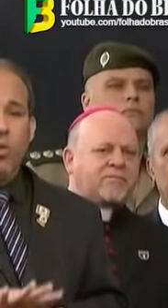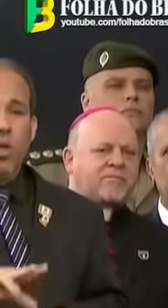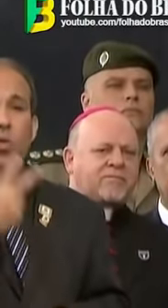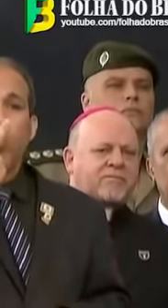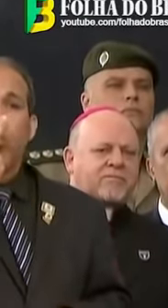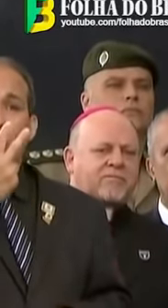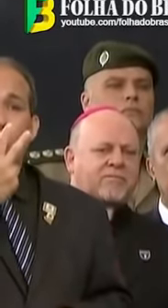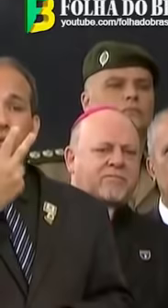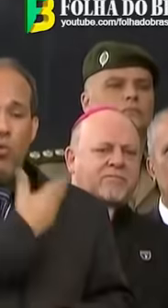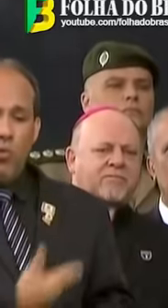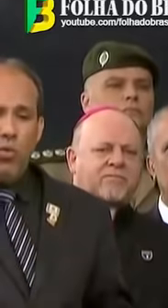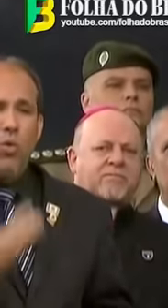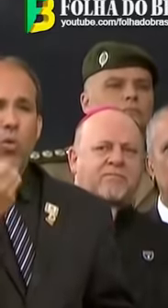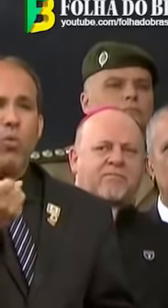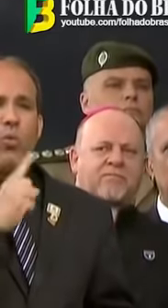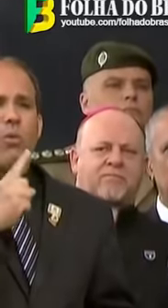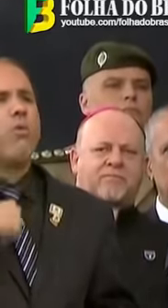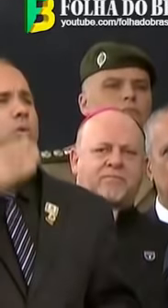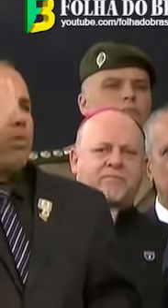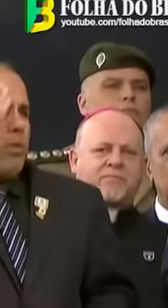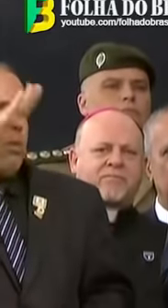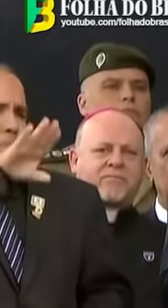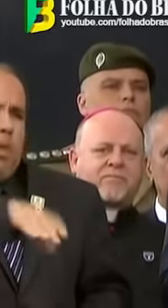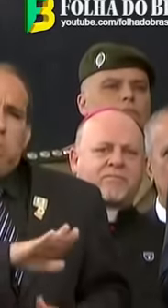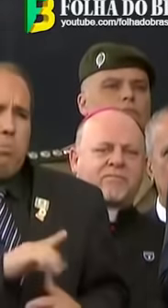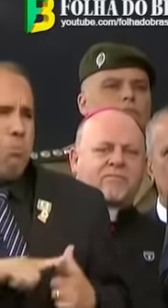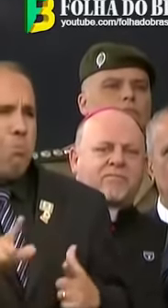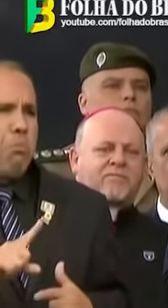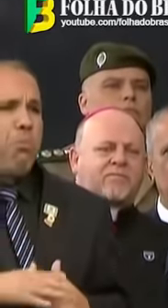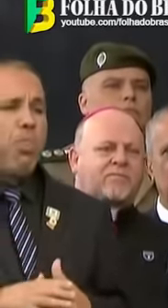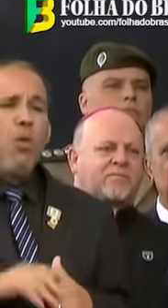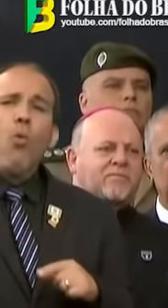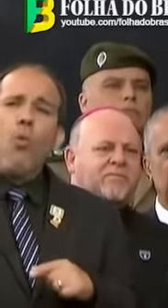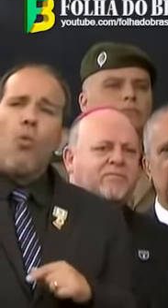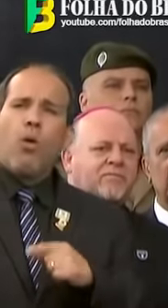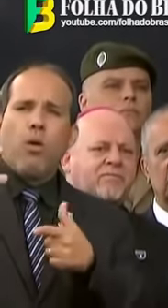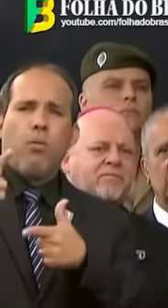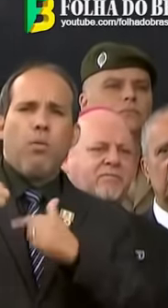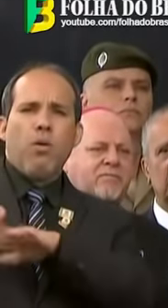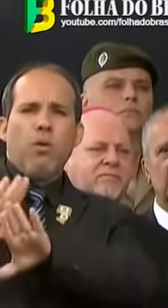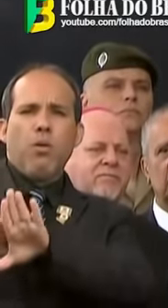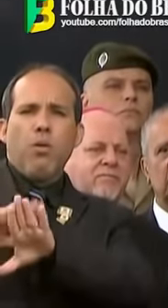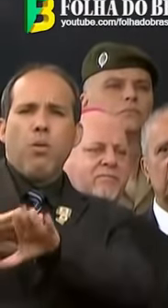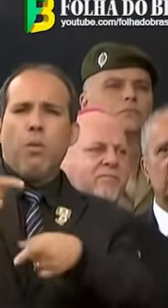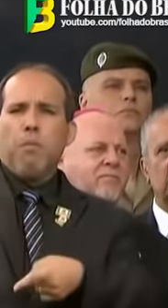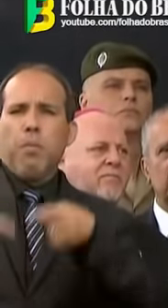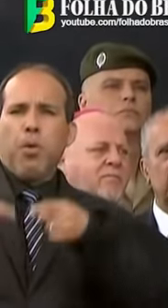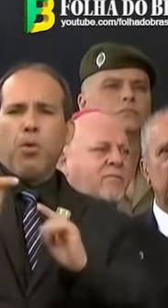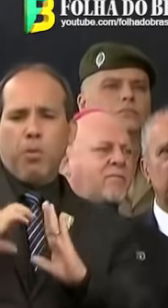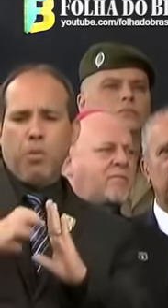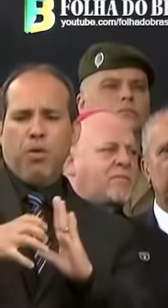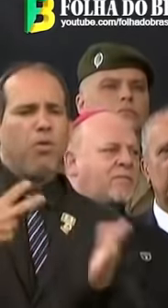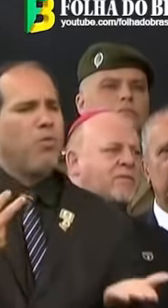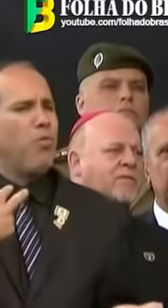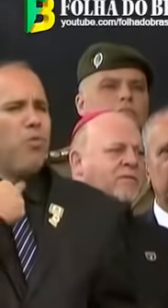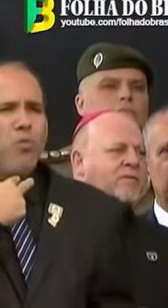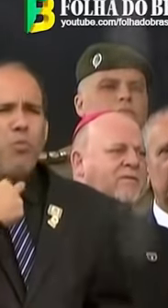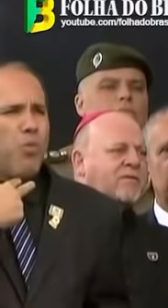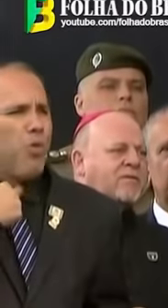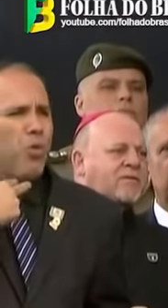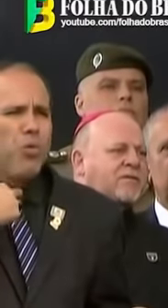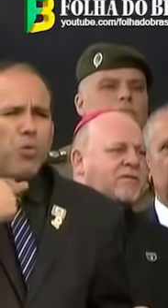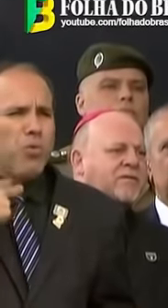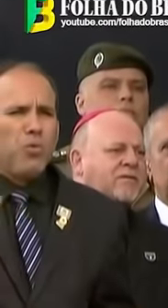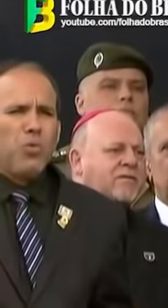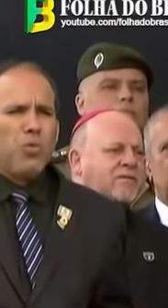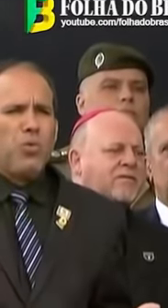aceitaram. Entendemos perfeitamente. A questão político-partidária não pode estar à